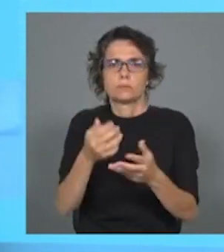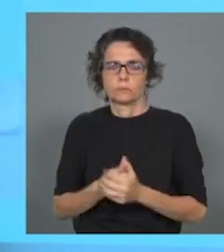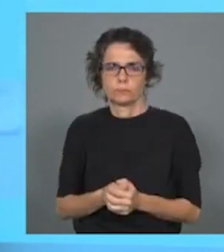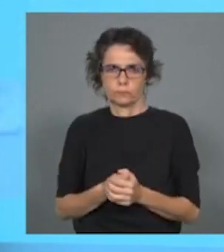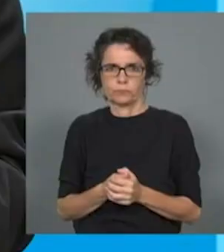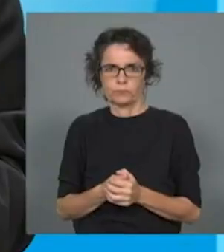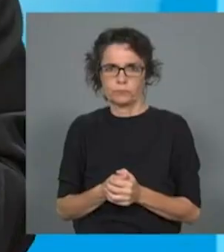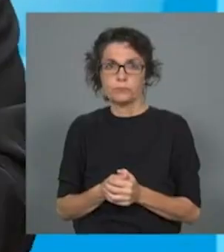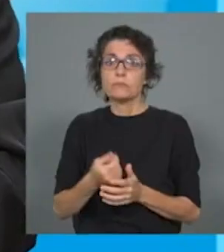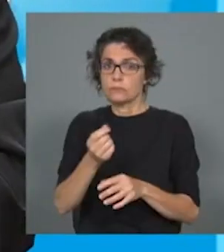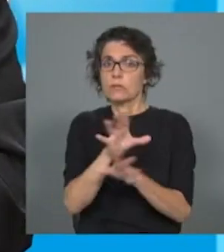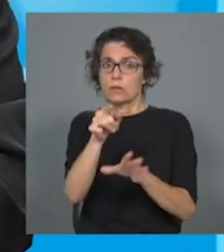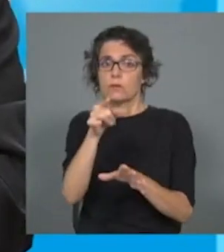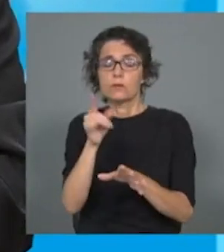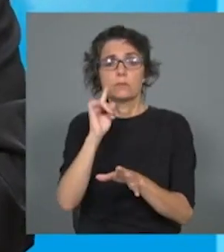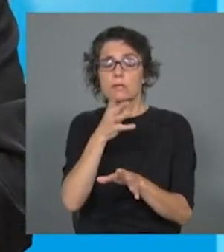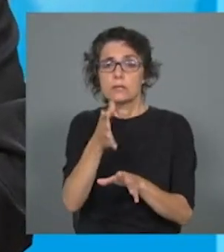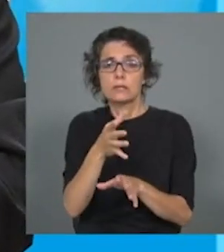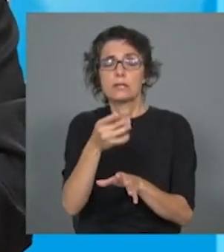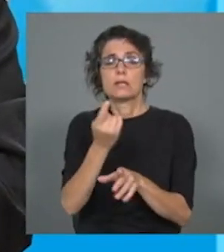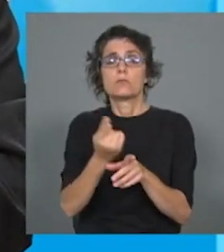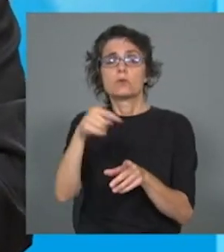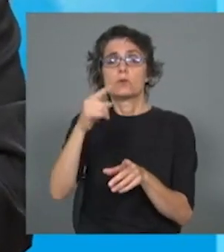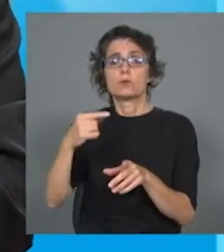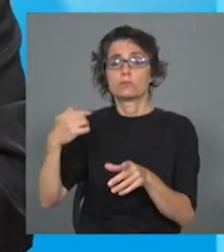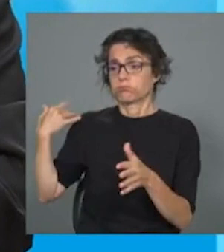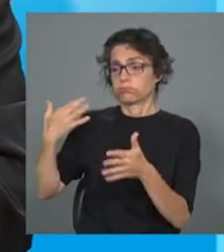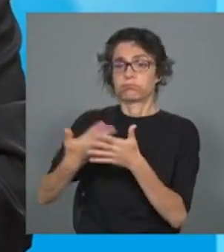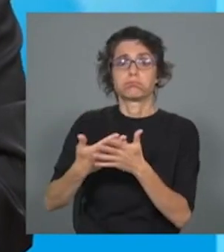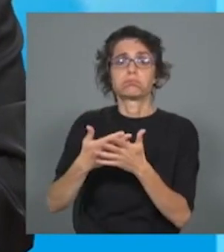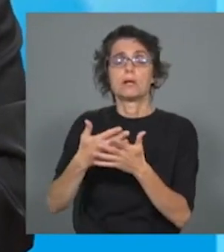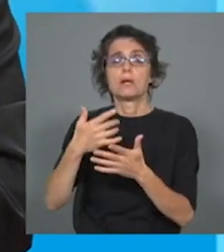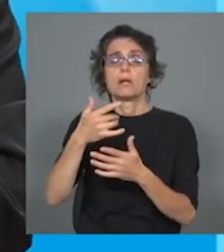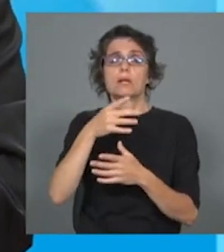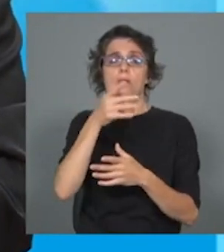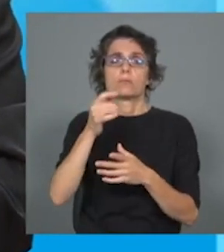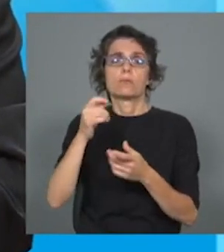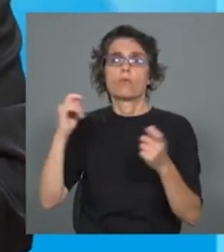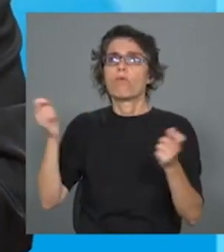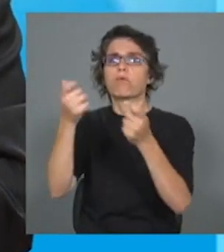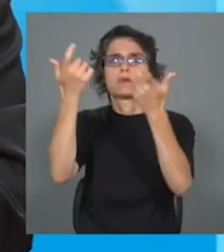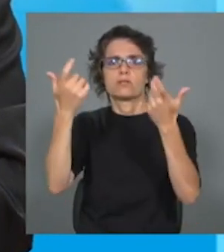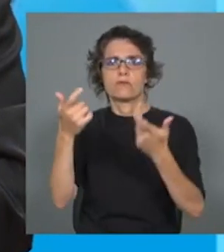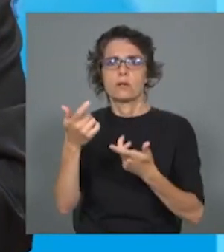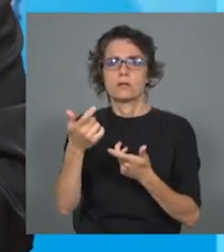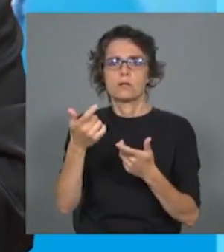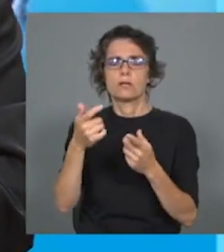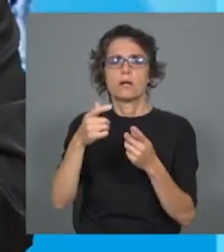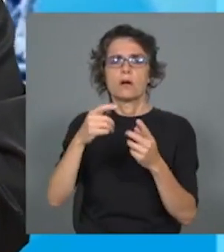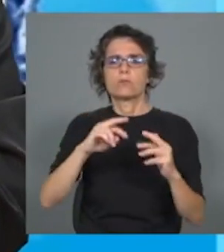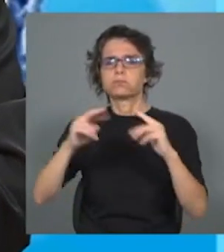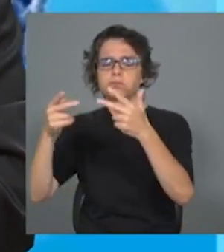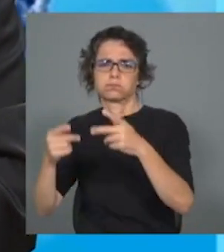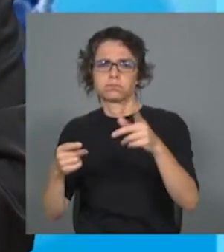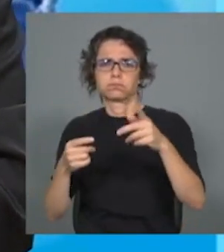Com muito custo, certamente. Nós temos ouvido falar agora, nestes dias, da mudança de festivais, seja o Super